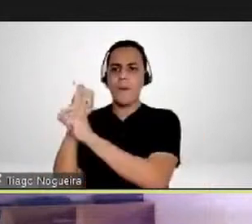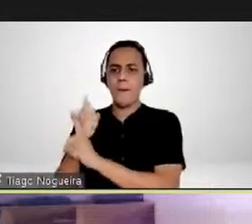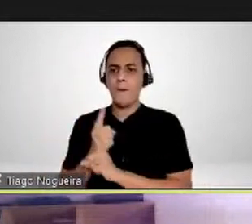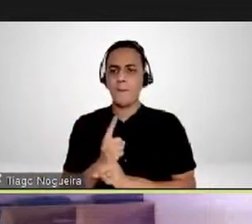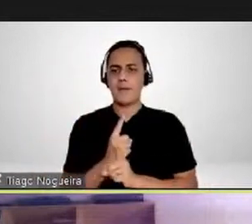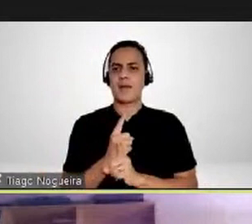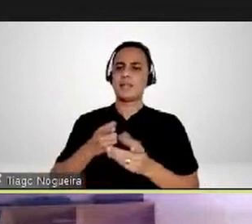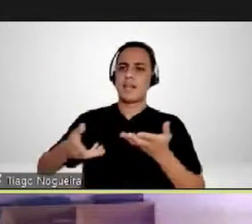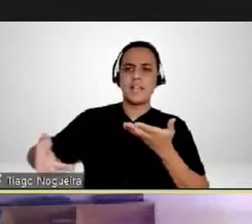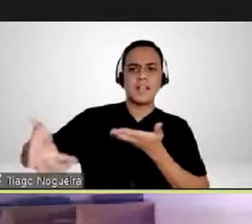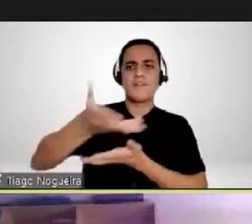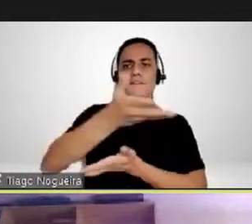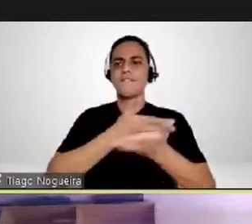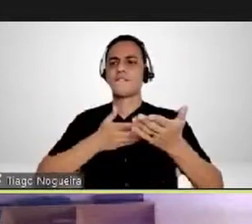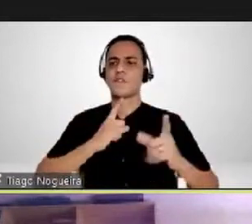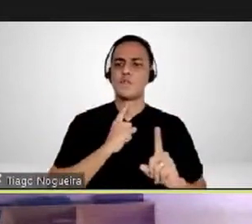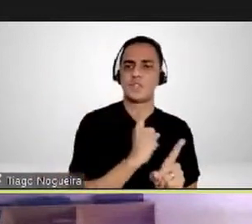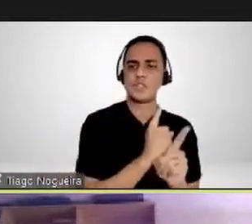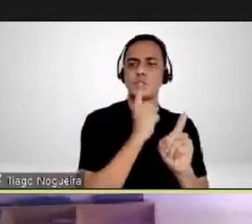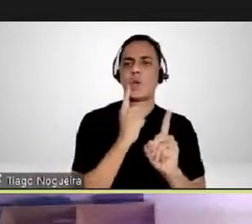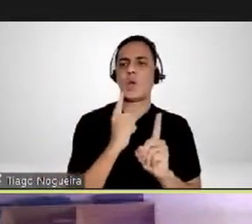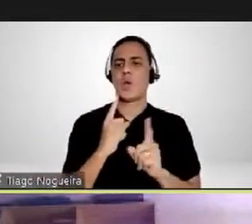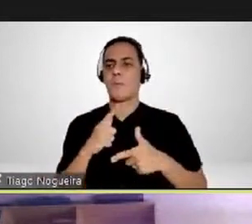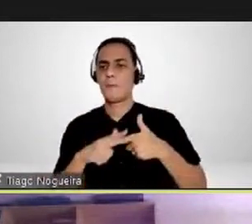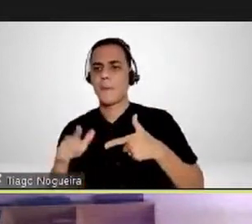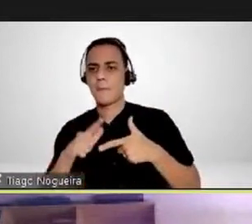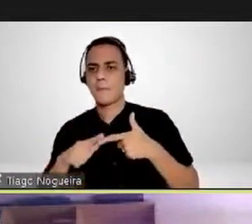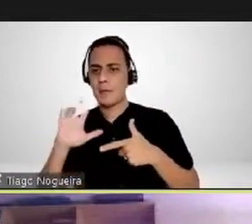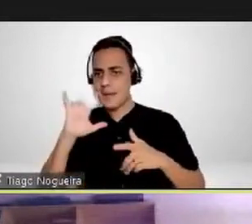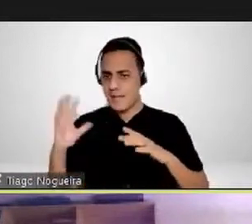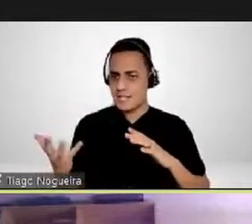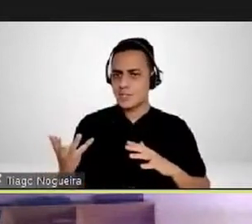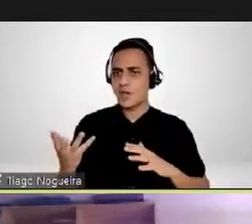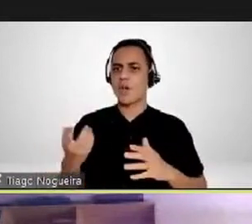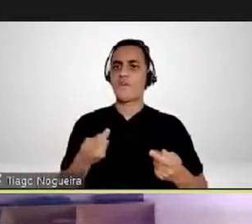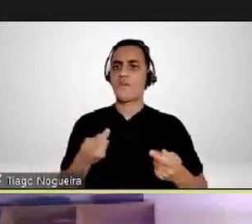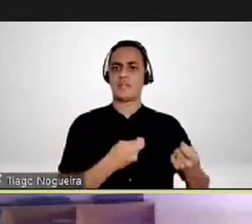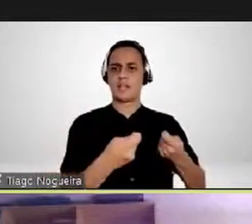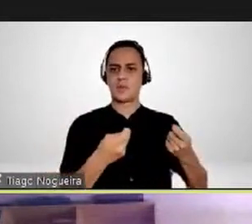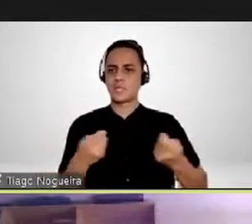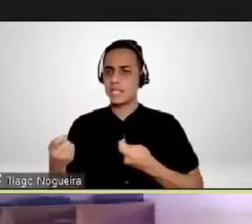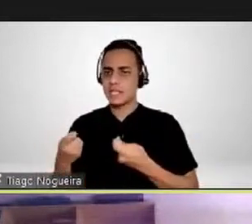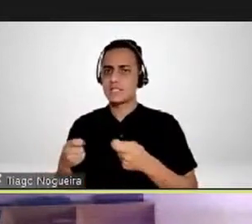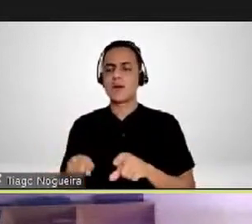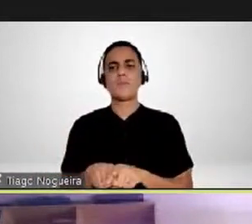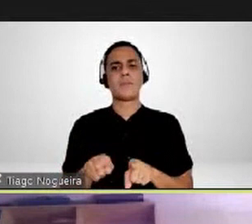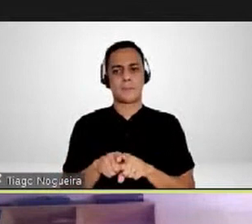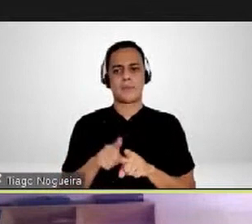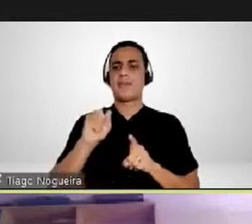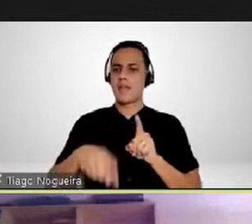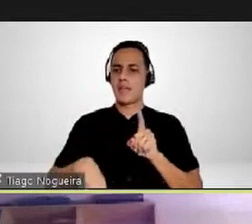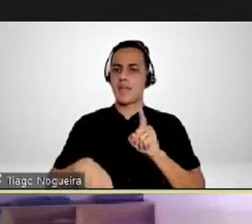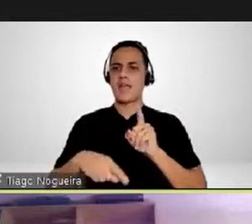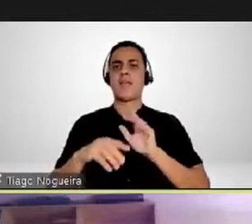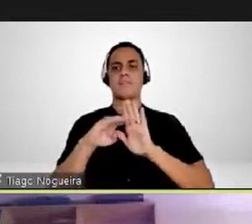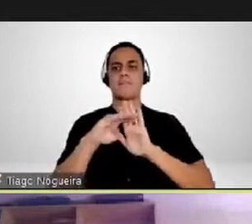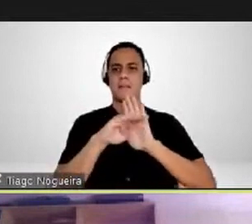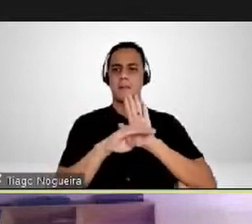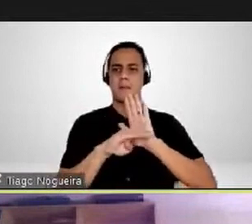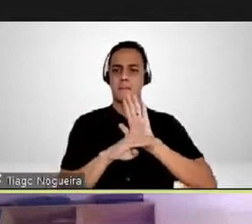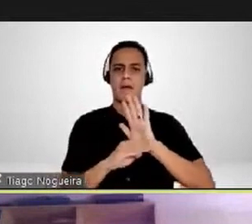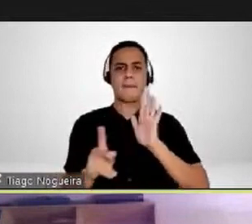envolve a descoberta, mas também a resolução de problemas, não é? E a negociação está na pauta do Brunner, né? Uma pauta